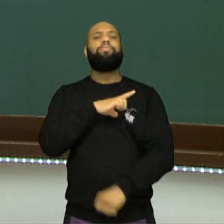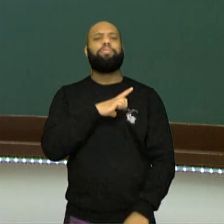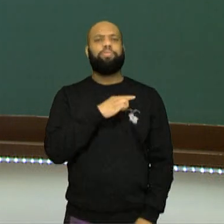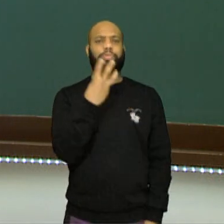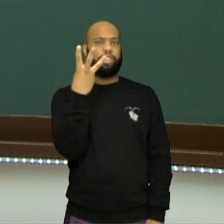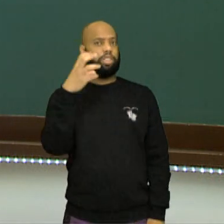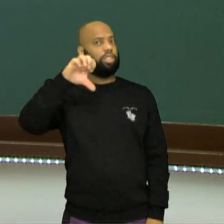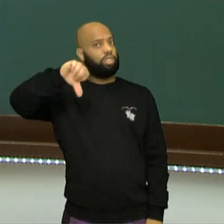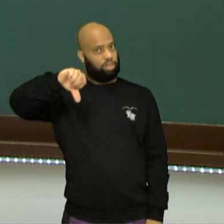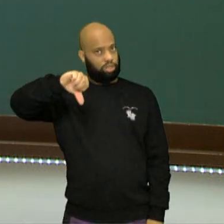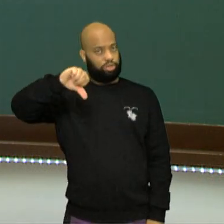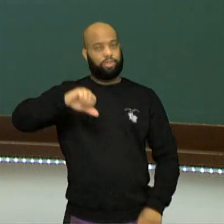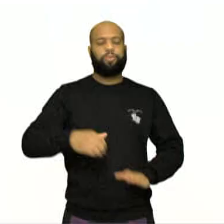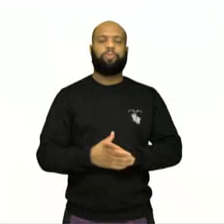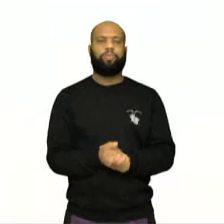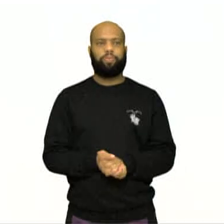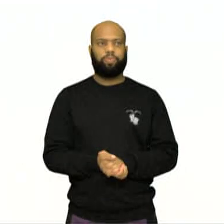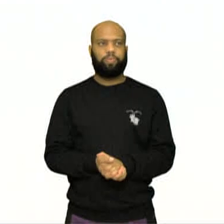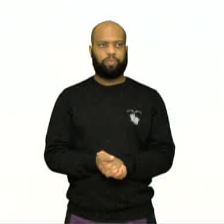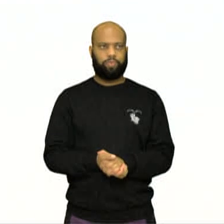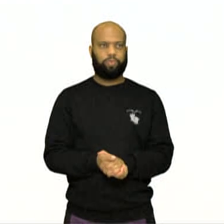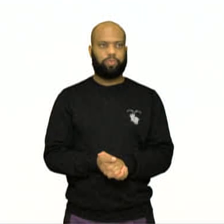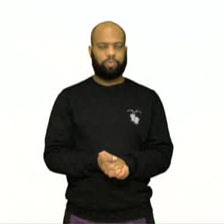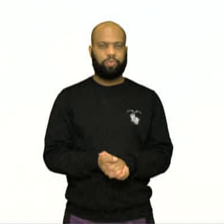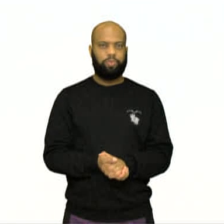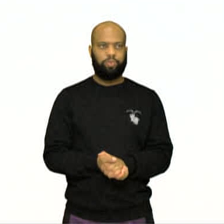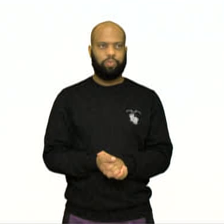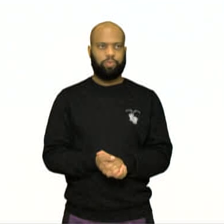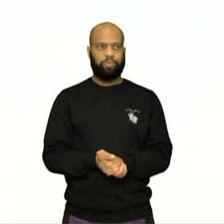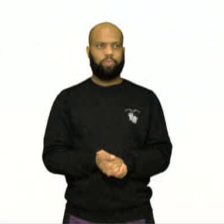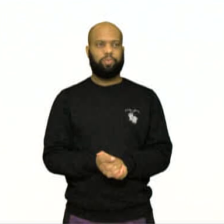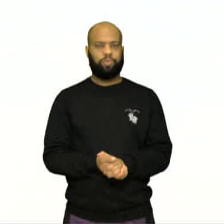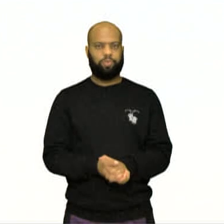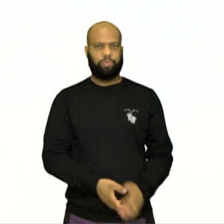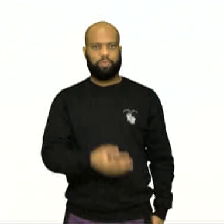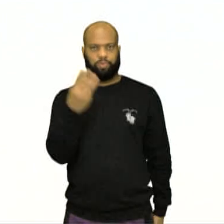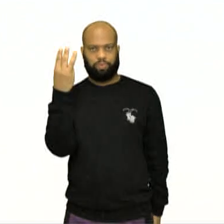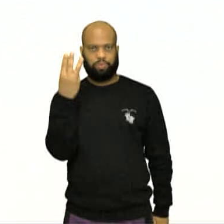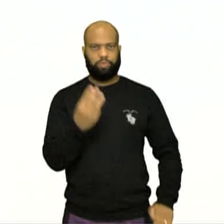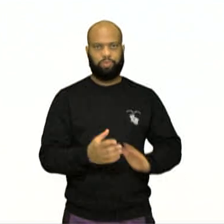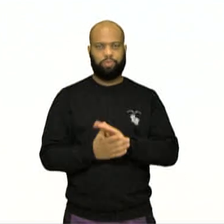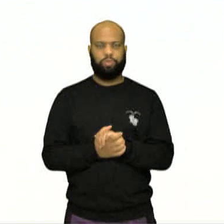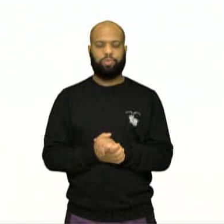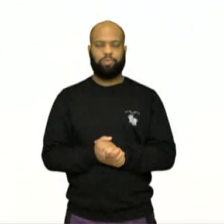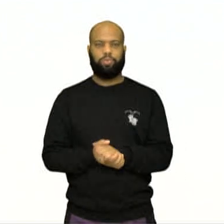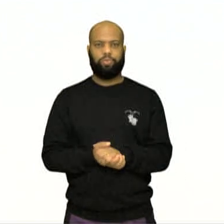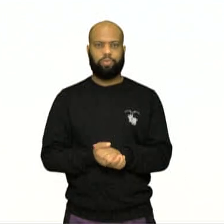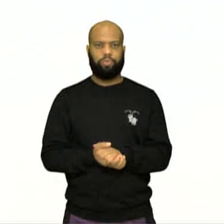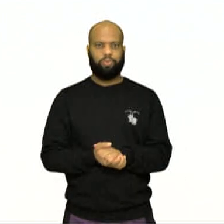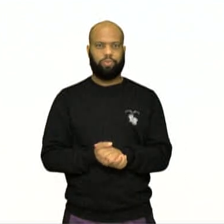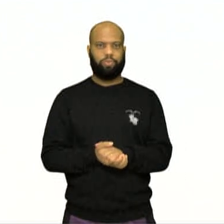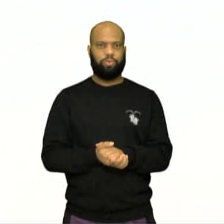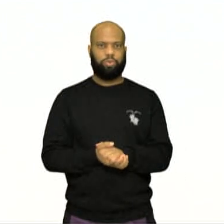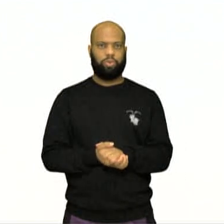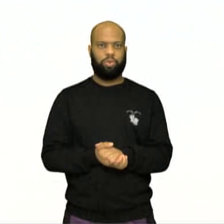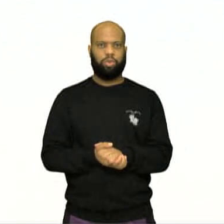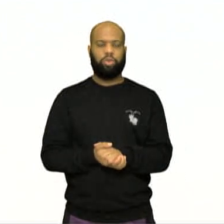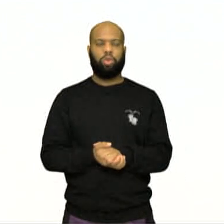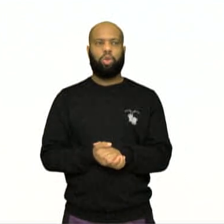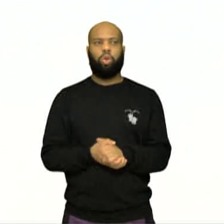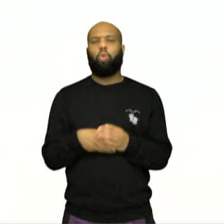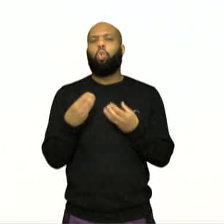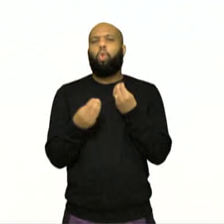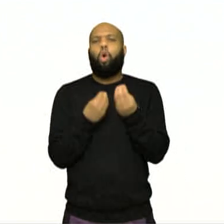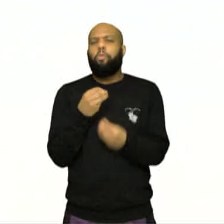Tem 39 parques no Canadá, nacionais, né? 3. How is the winter in Canada? Como é que é